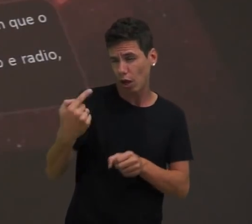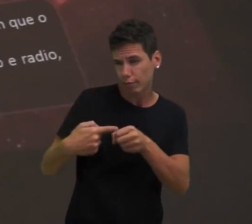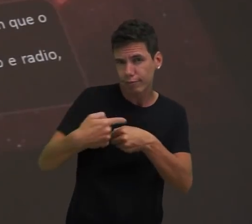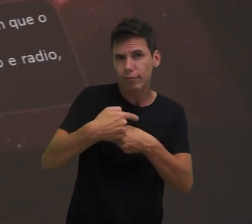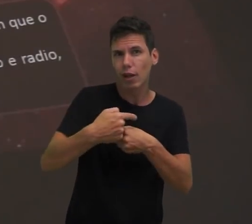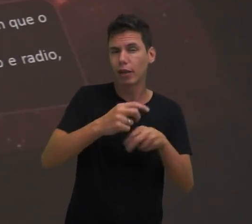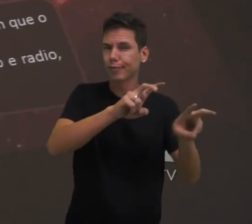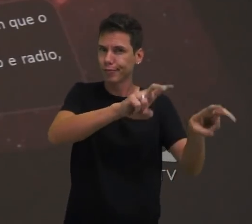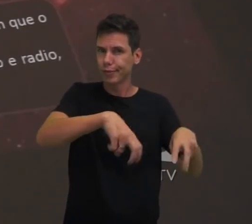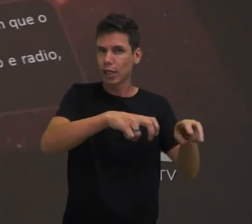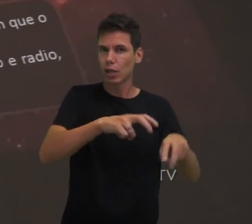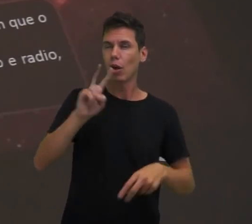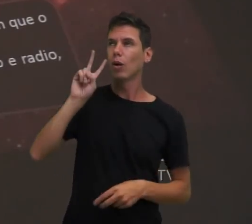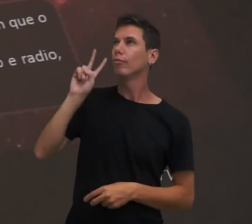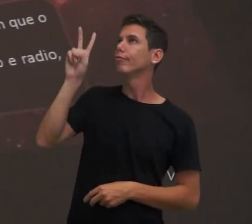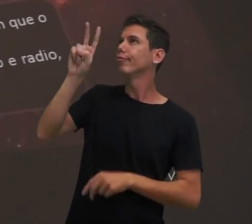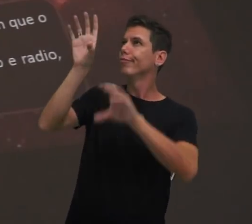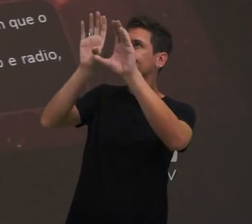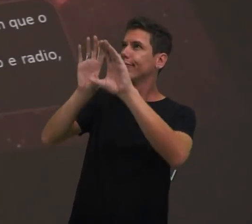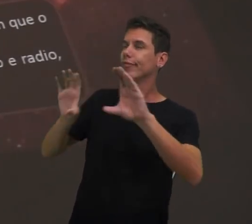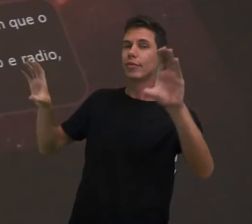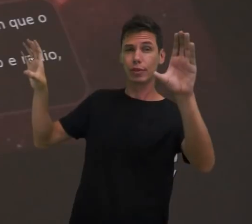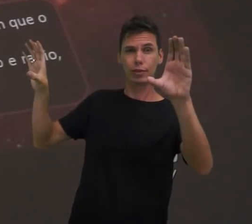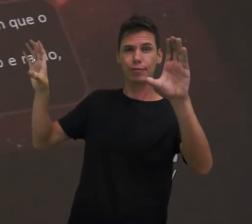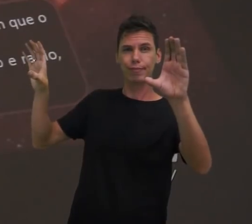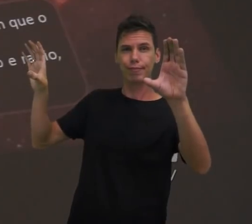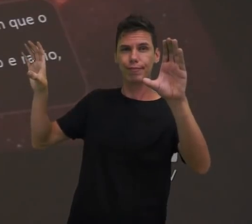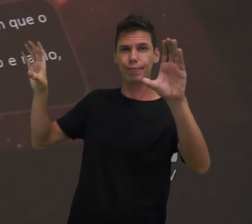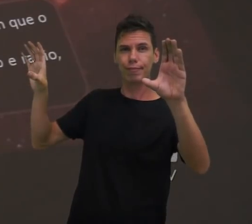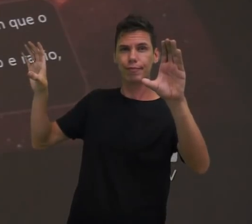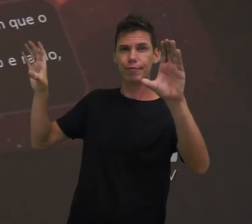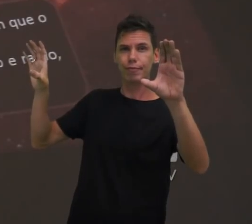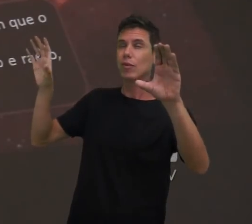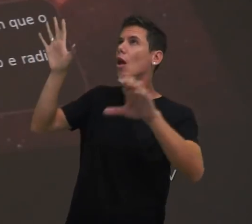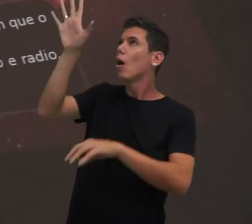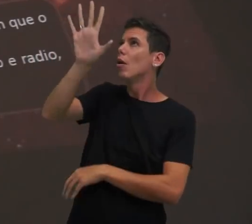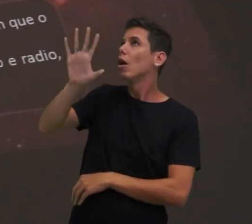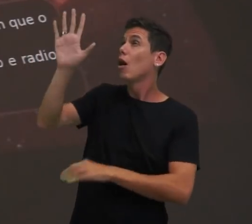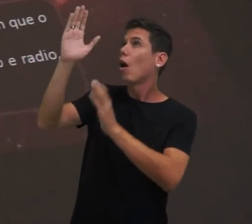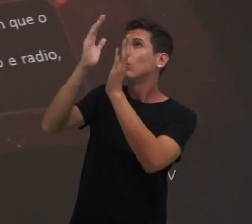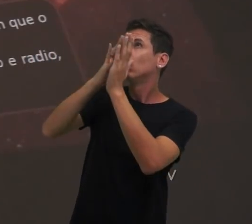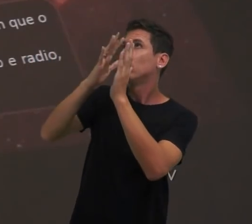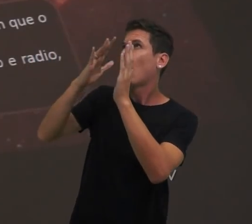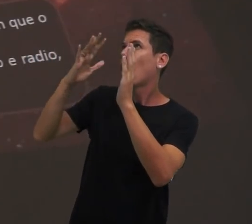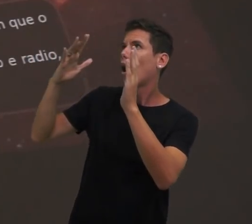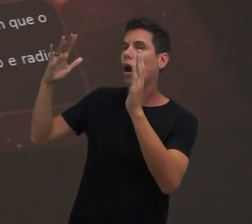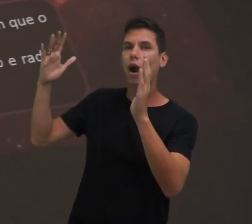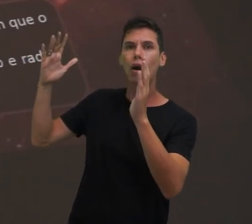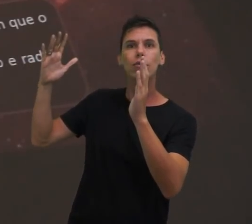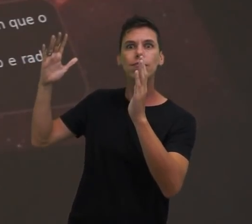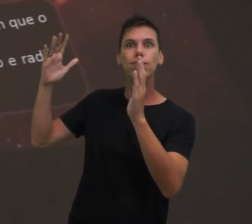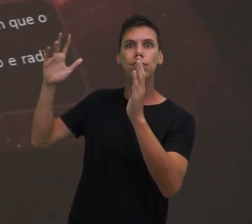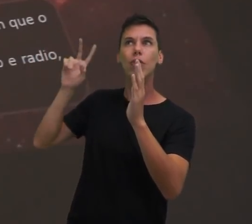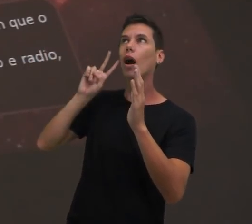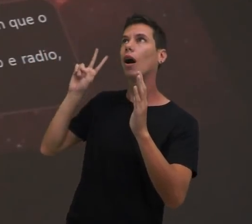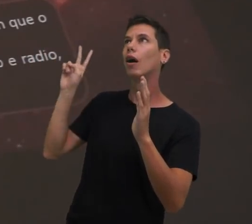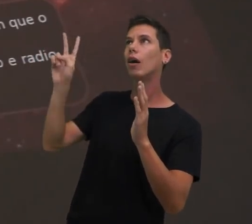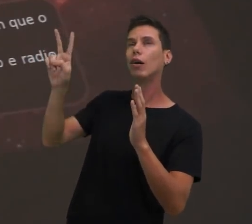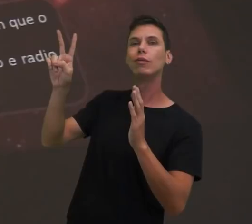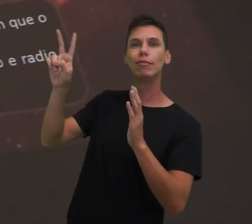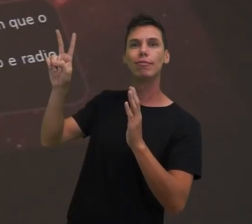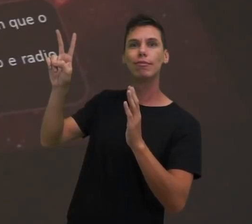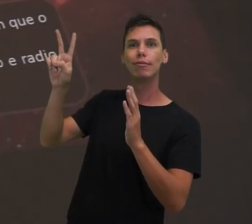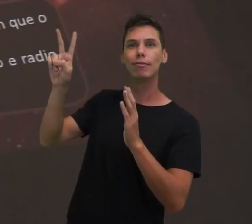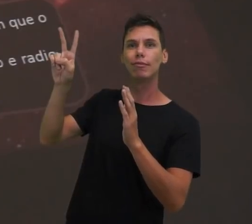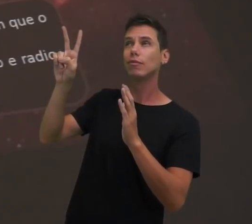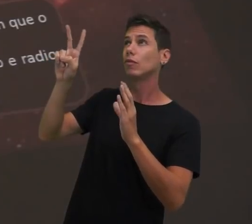foi para o interior e olhou para o céu, já deve ter visto o céu da Via Láctea. É uma região bem brilhante, tá? Tem uma região bem brilhante